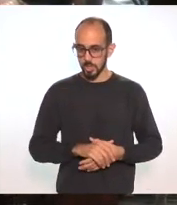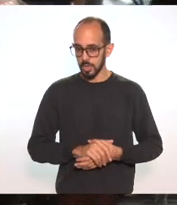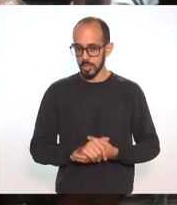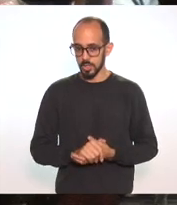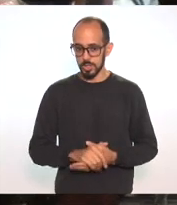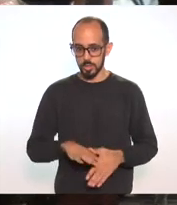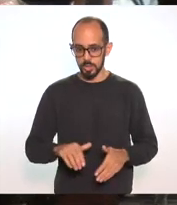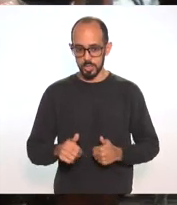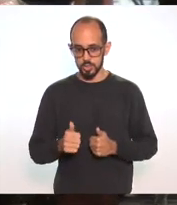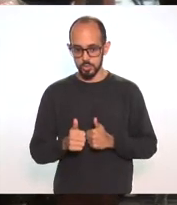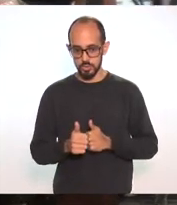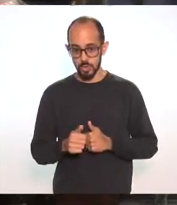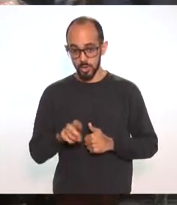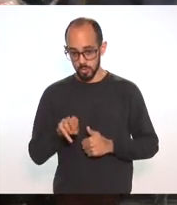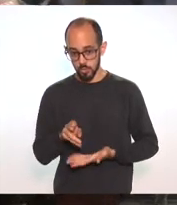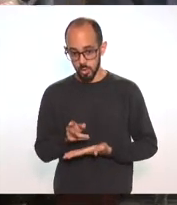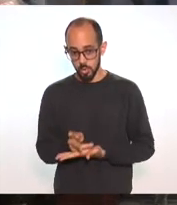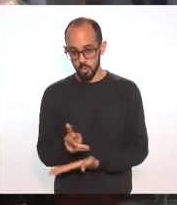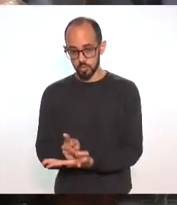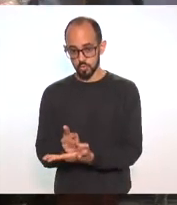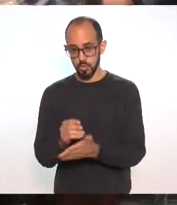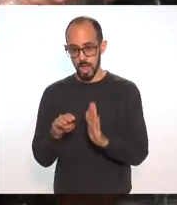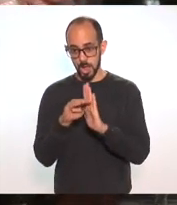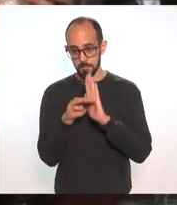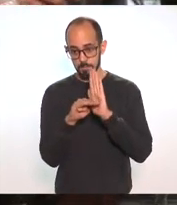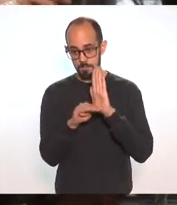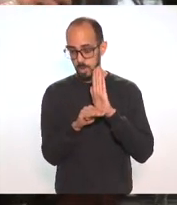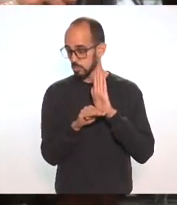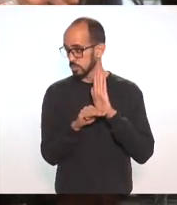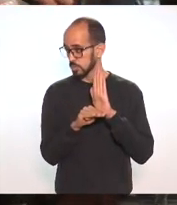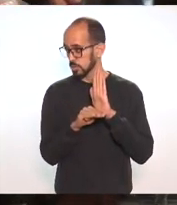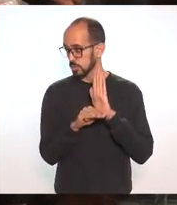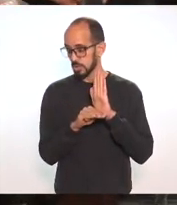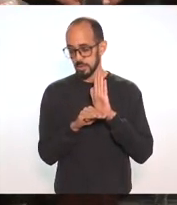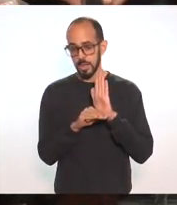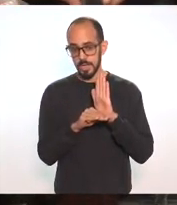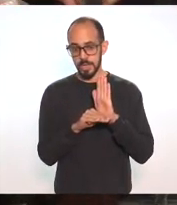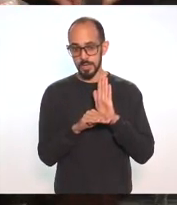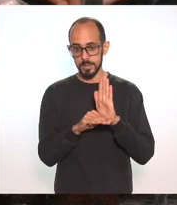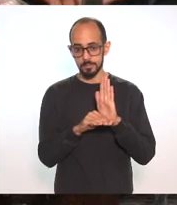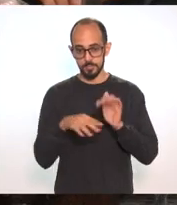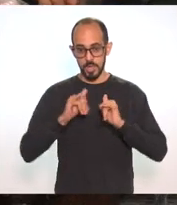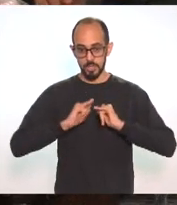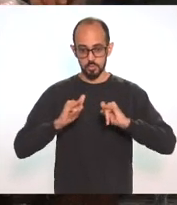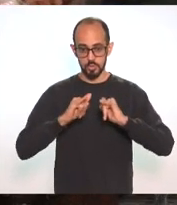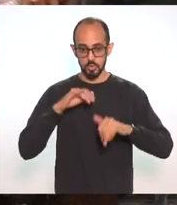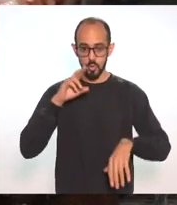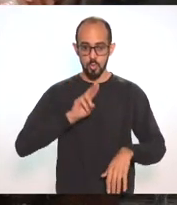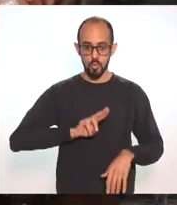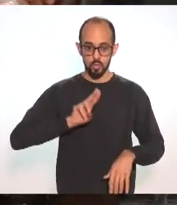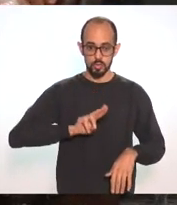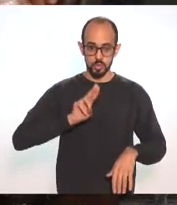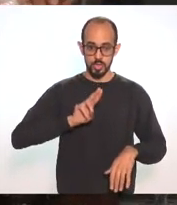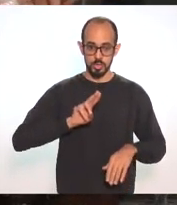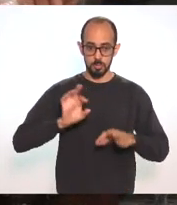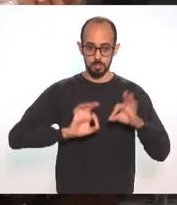à pauta e, ao final, retorno ao 3735. Anuncio, em regime de urgência e discussão única, projeto